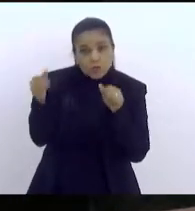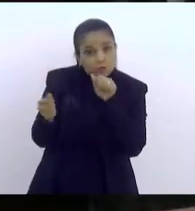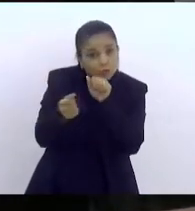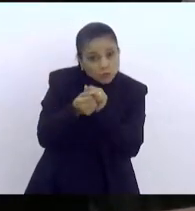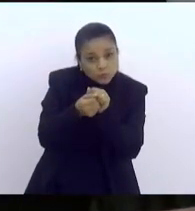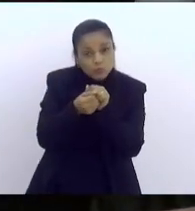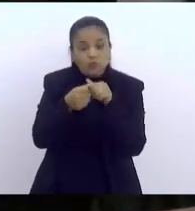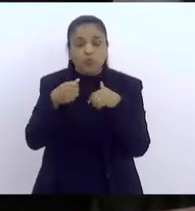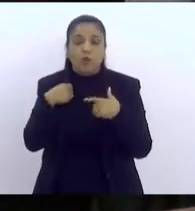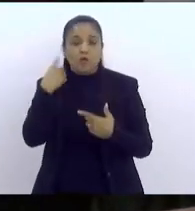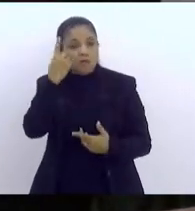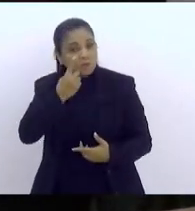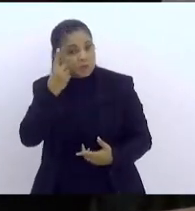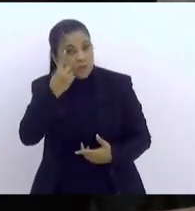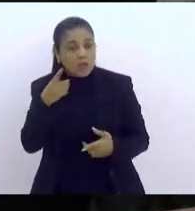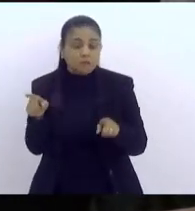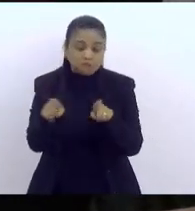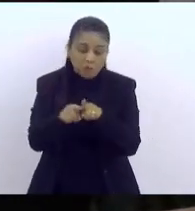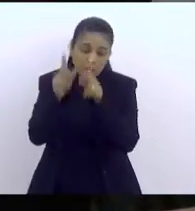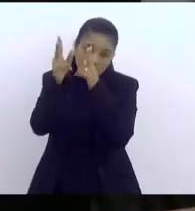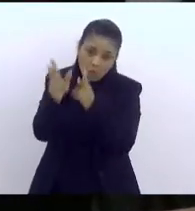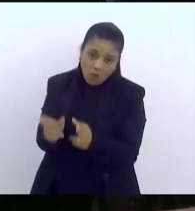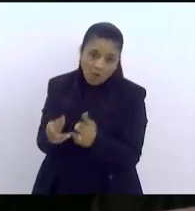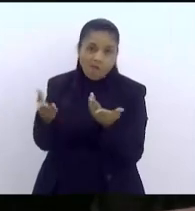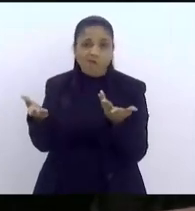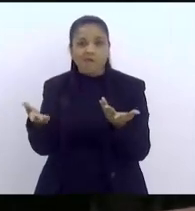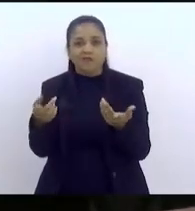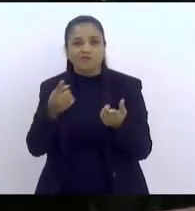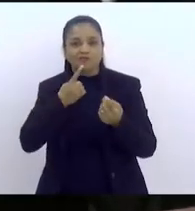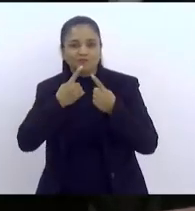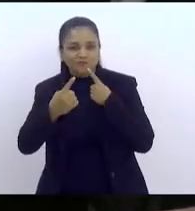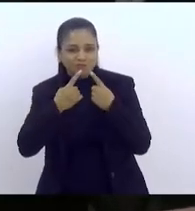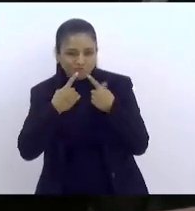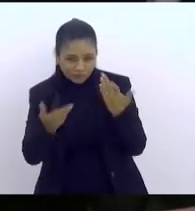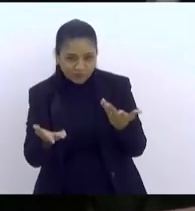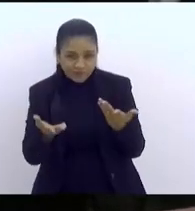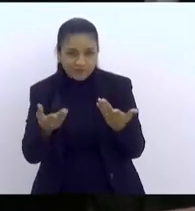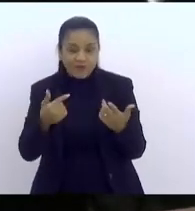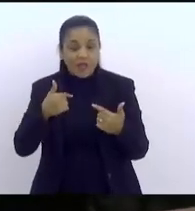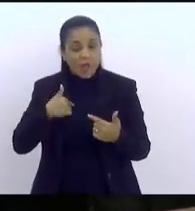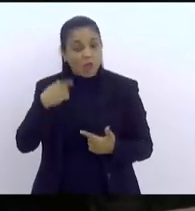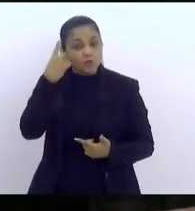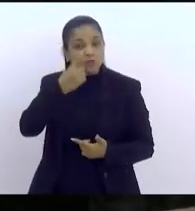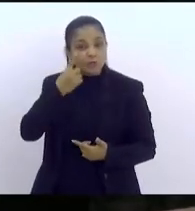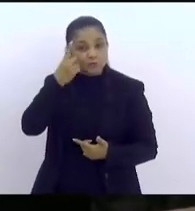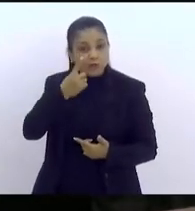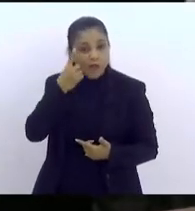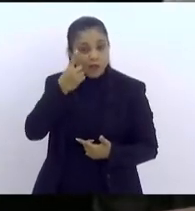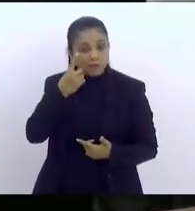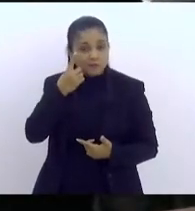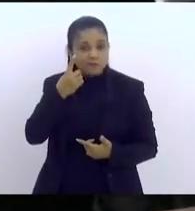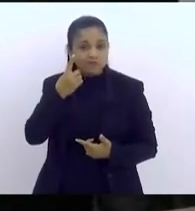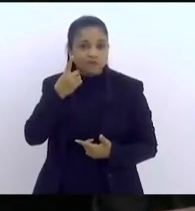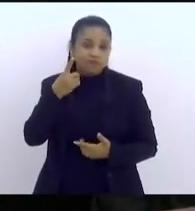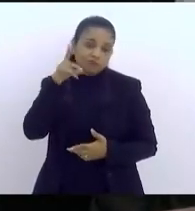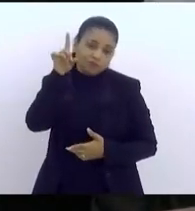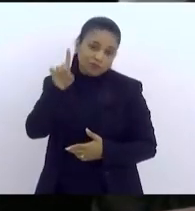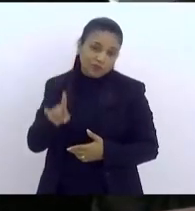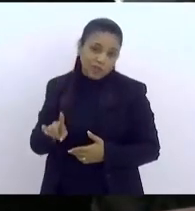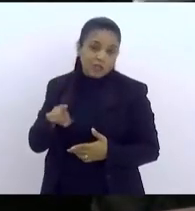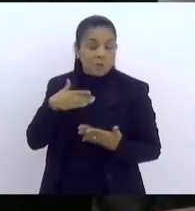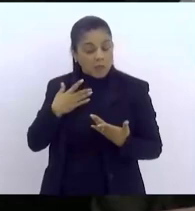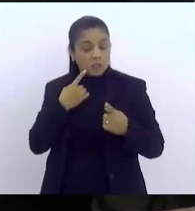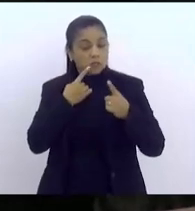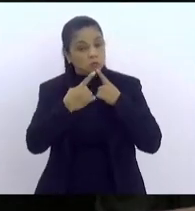nós, deputados, sempre fazemos isso aqui. O fato, por exemplo, eu sou um deputado de oposição, eu tenho um diálogo excelente